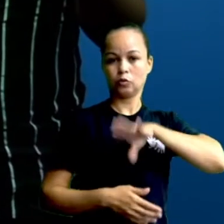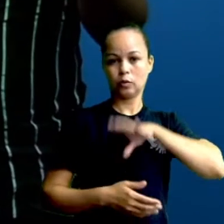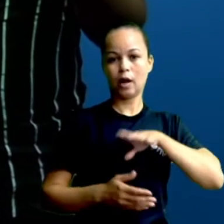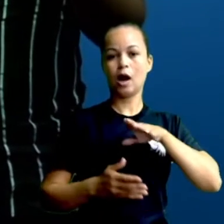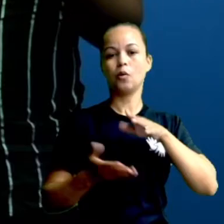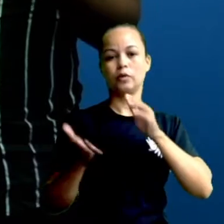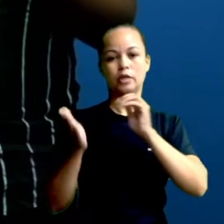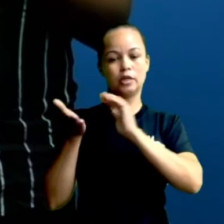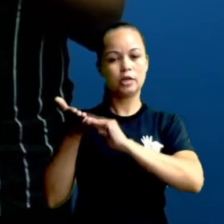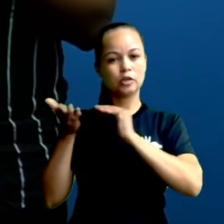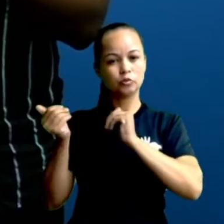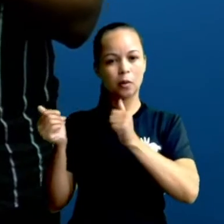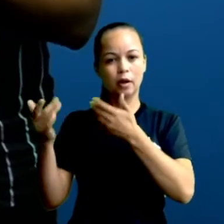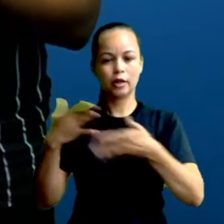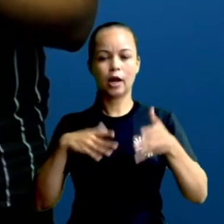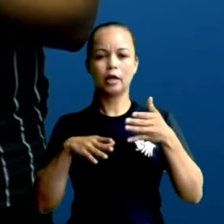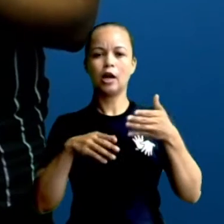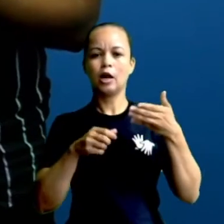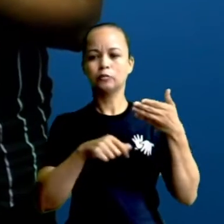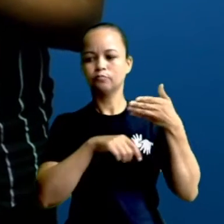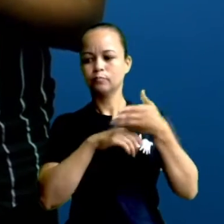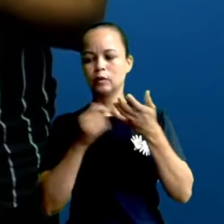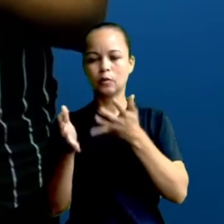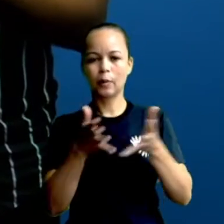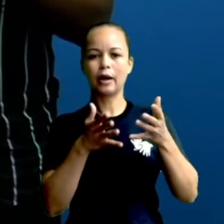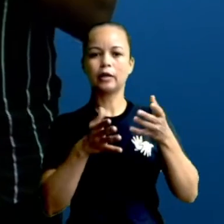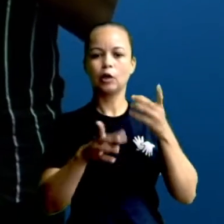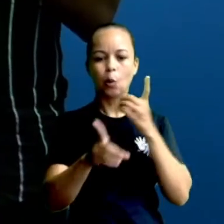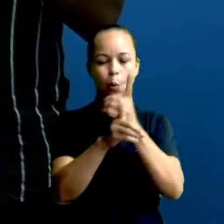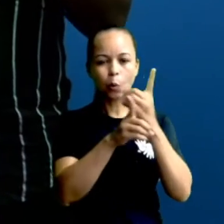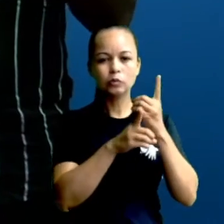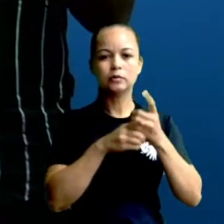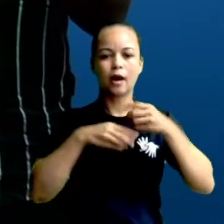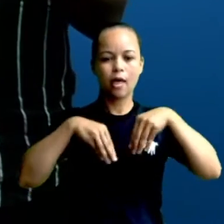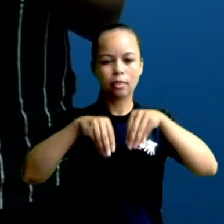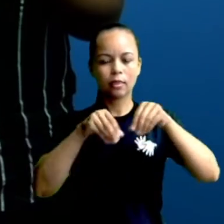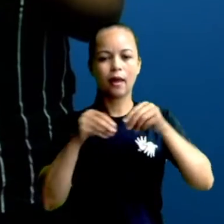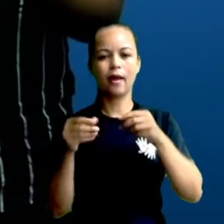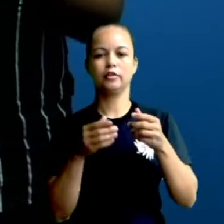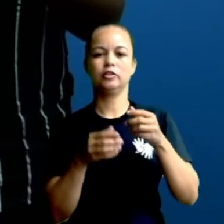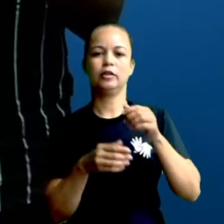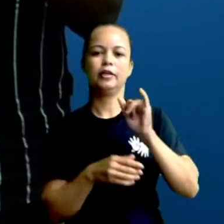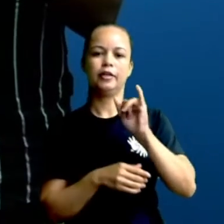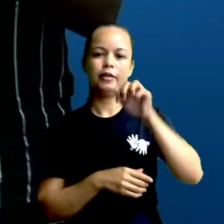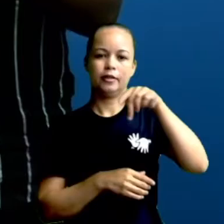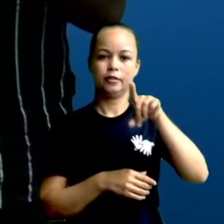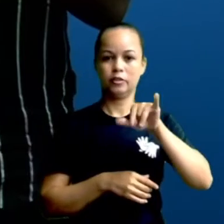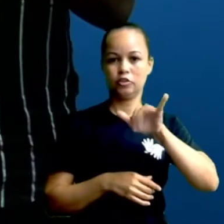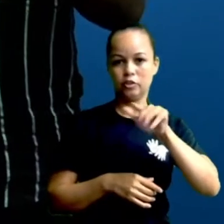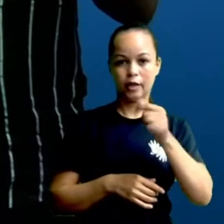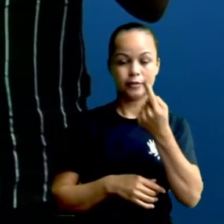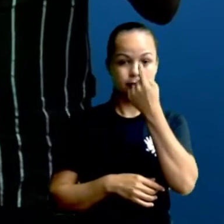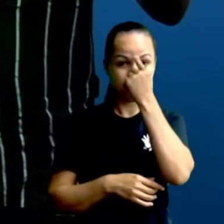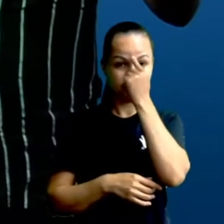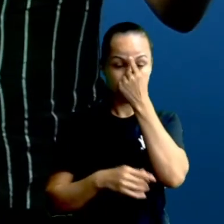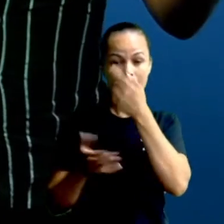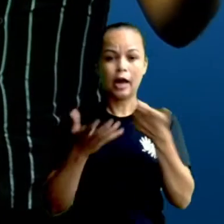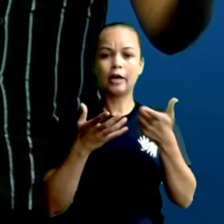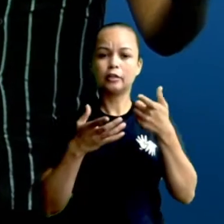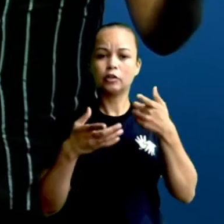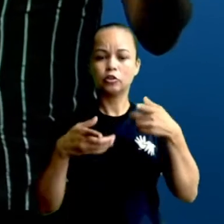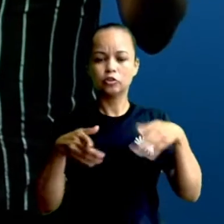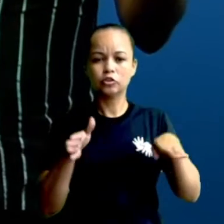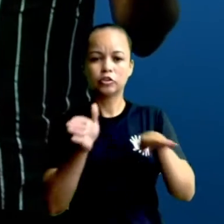em busca de novos caminhos para poder chegar até as Índias, né? E nessa empreitada, eles acabaram chegando em